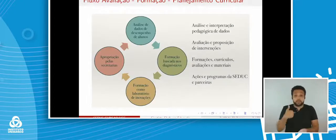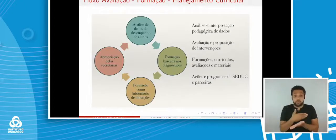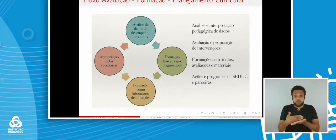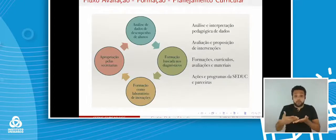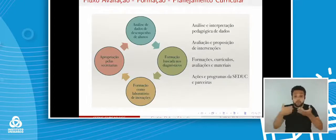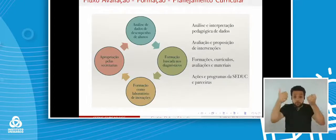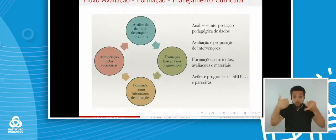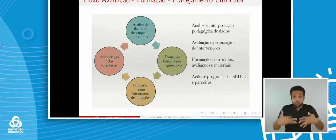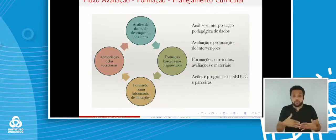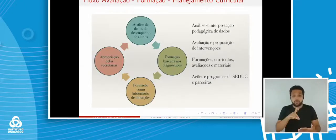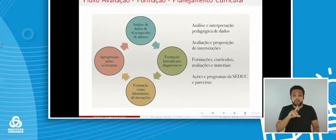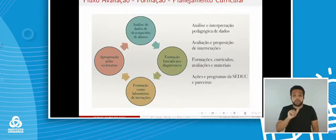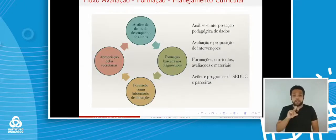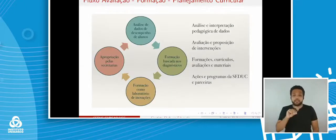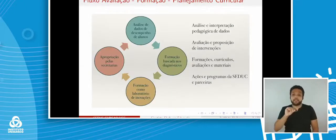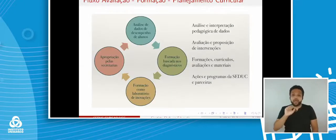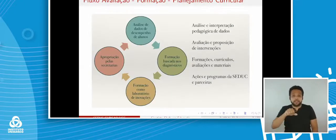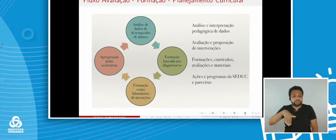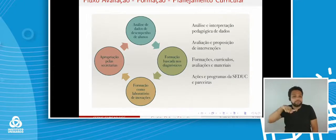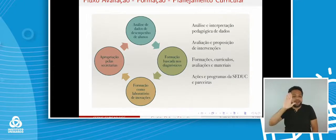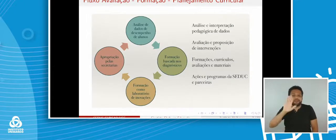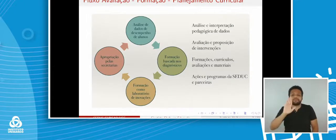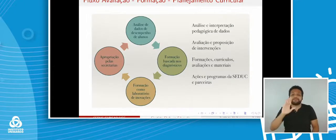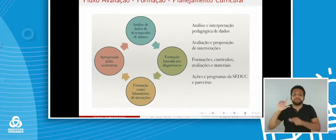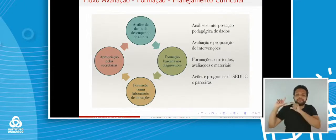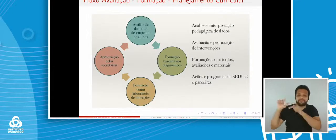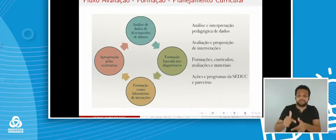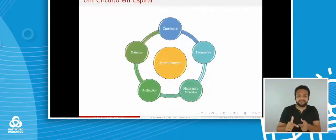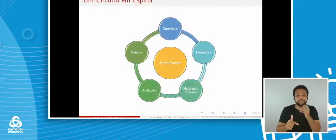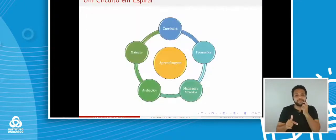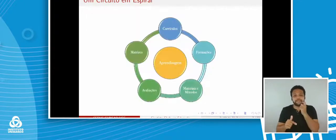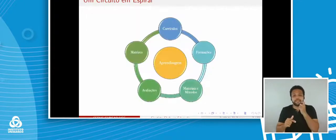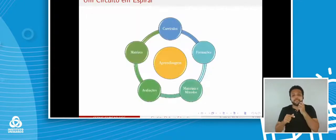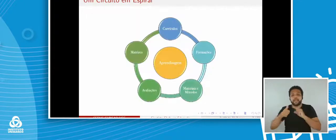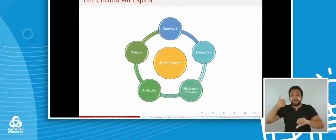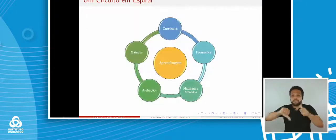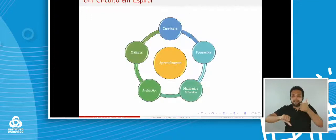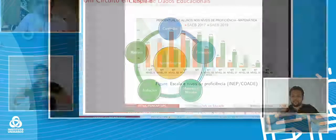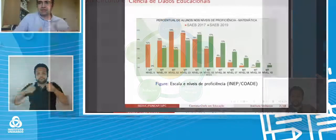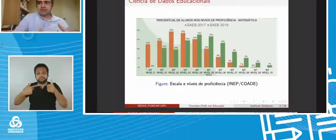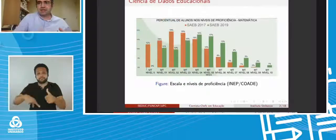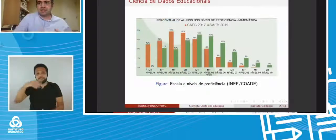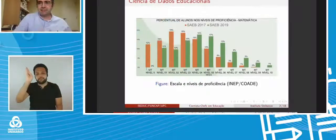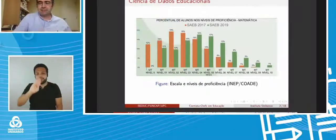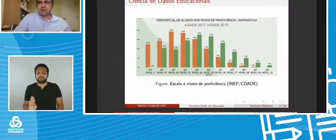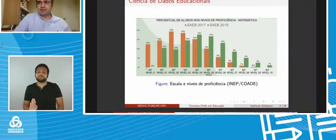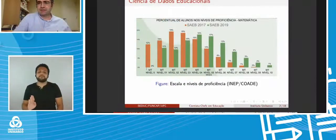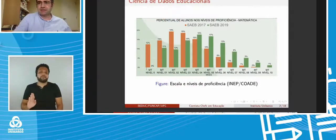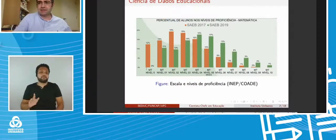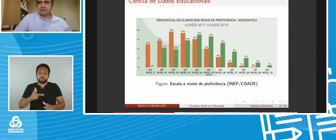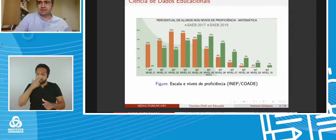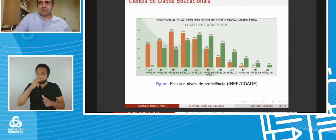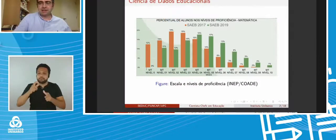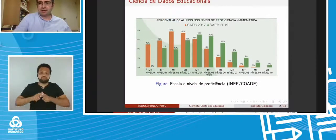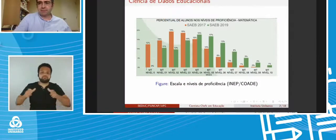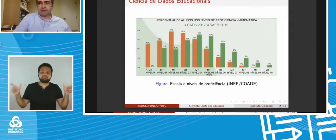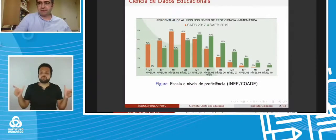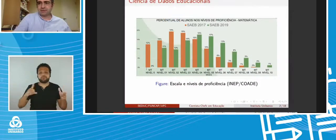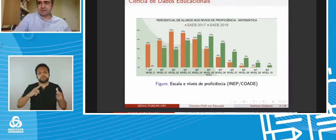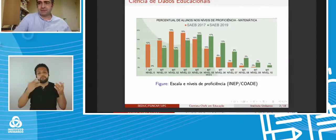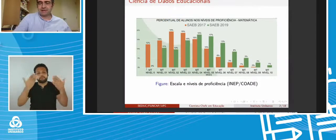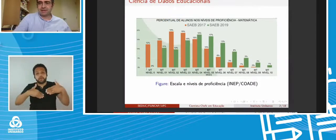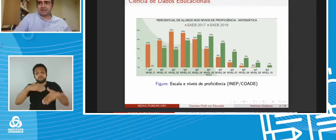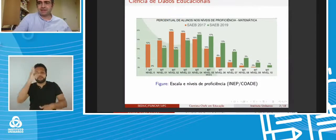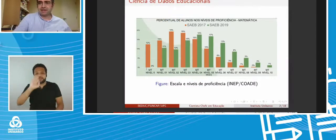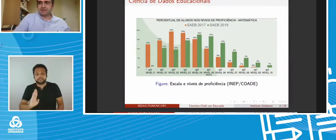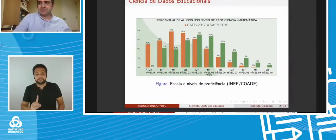dados aqui da forma mais tradicional. A gente tem essas avaliações de larga escala, todos conhecem. Aqui no Brasil tem a Prova Brasil, o SAEB, no caso do Ceará tem a prova